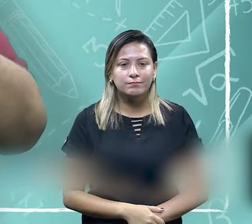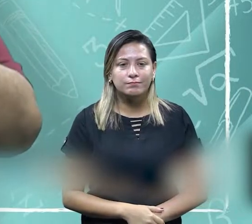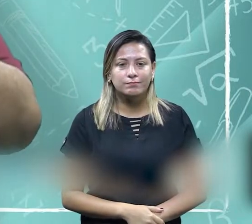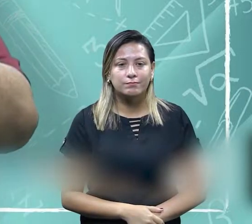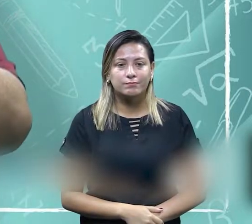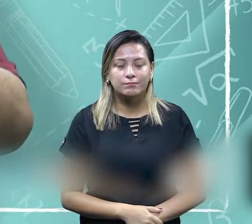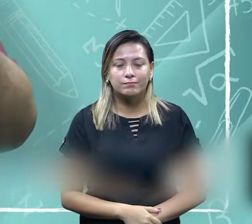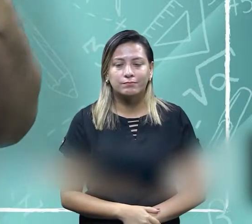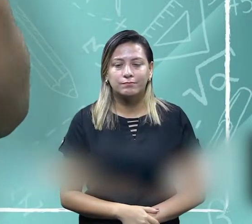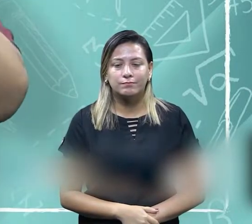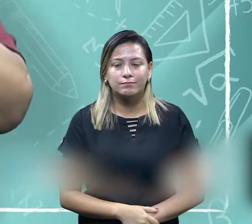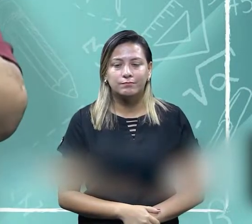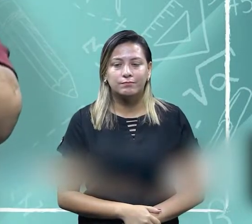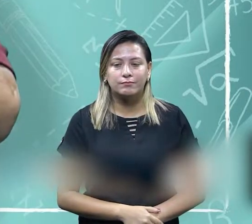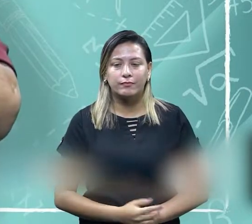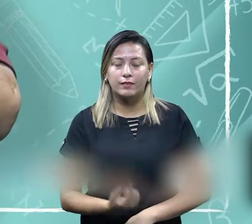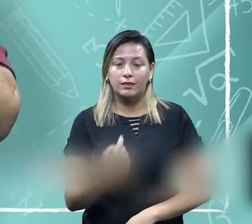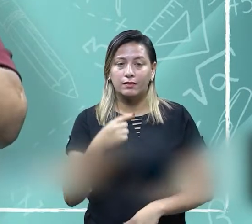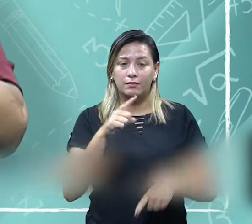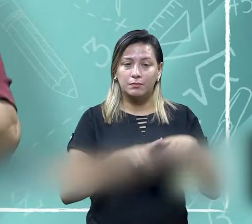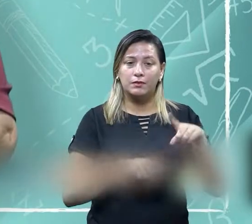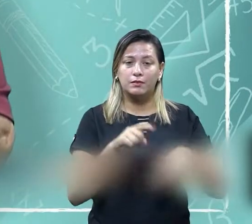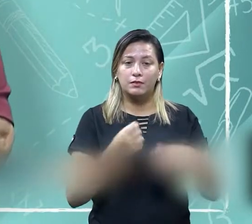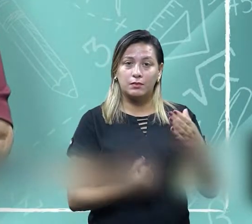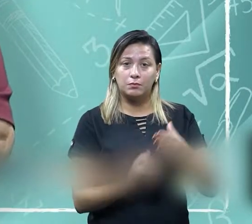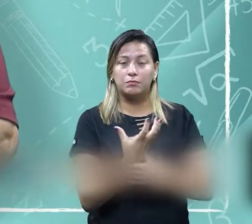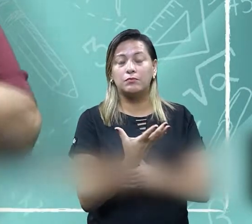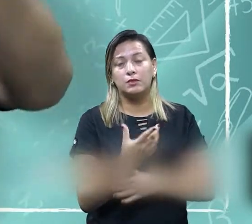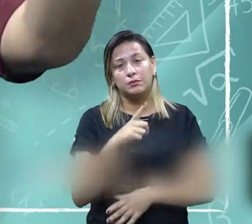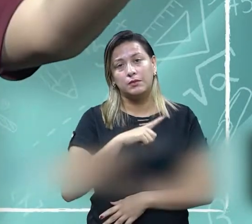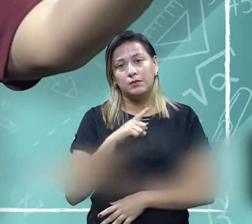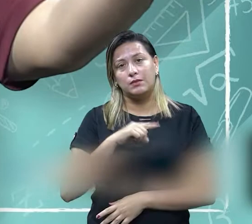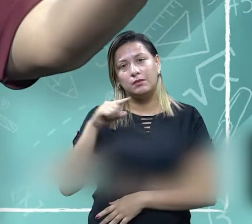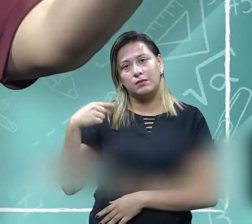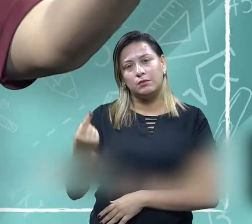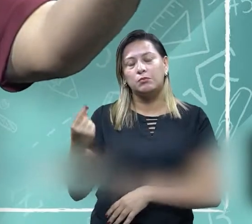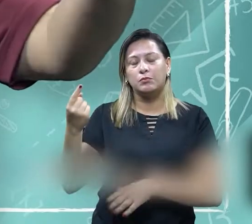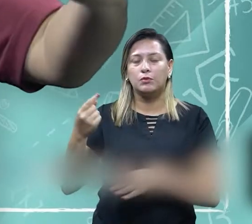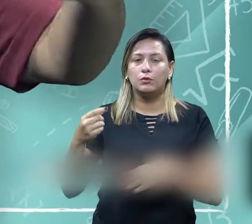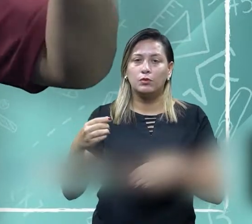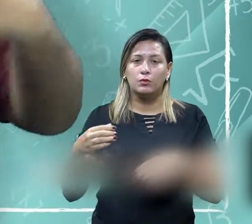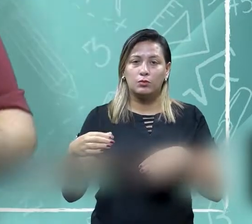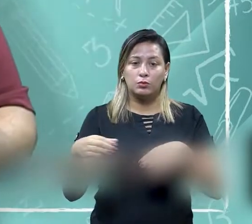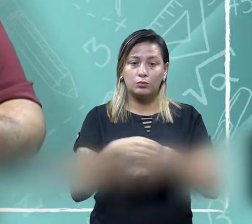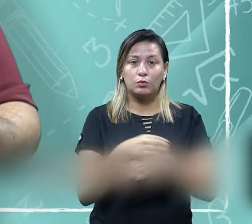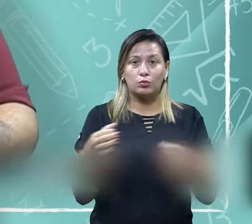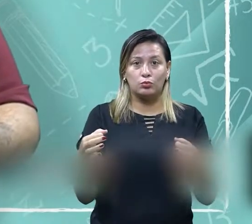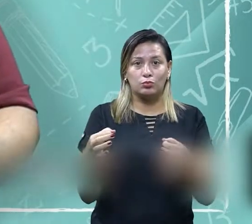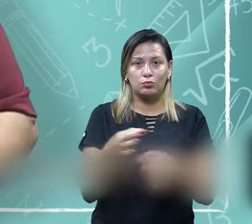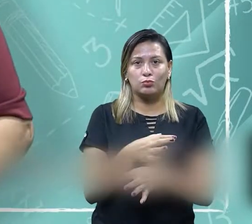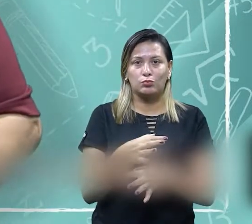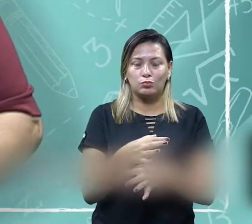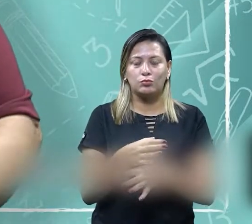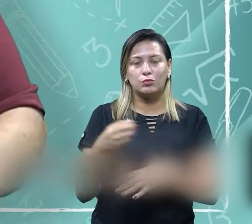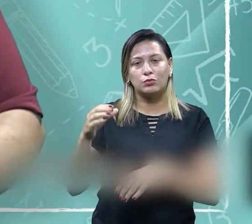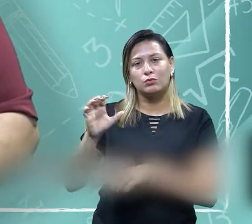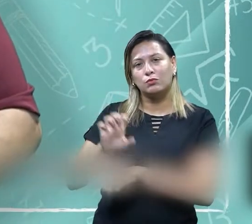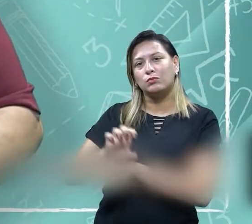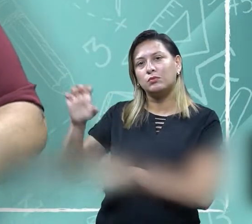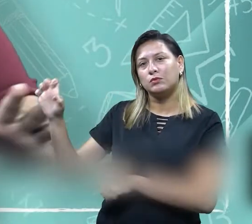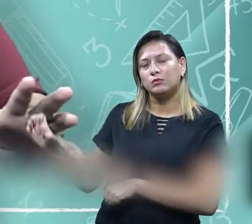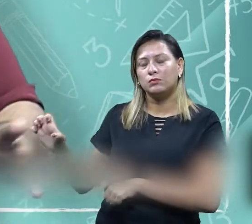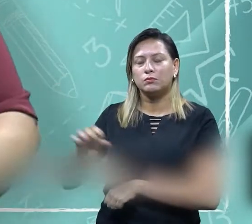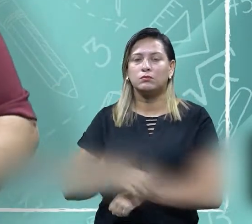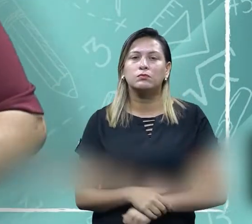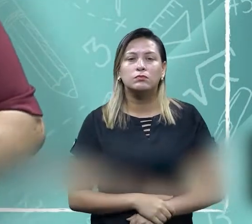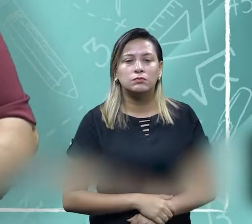ao contrário. Eu ter essas matérias-primas e depois exportar esses produtos já fabricados, ok? Então, essa é